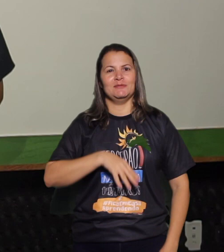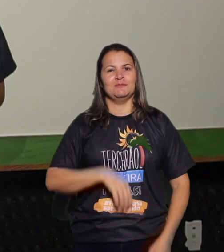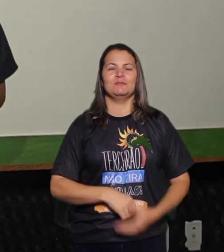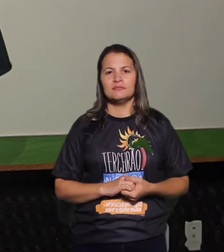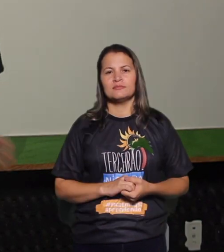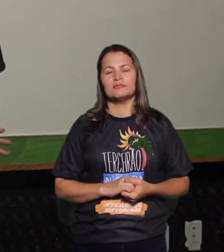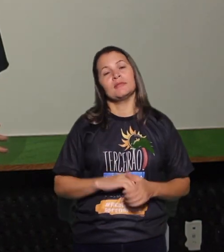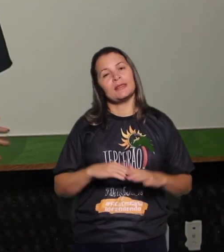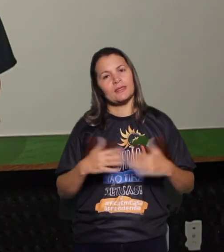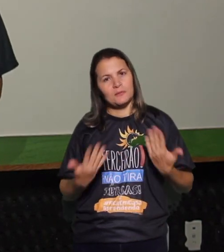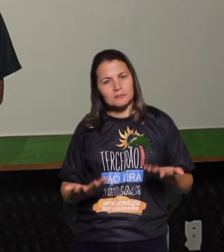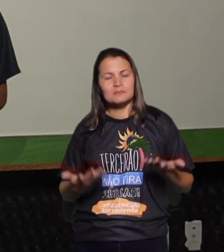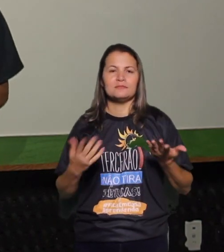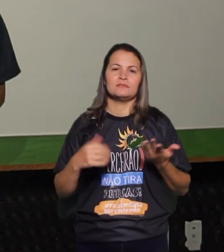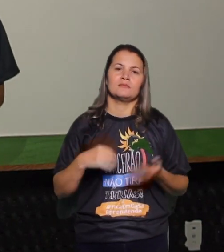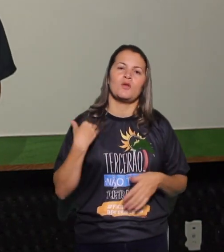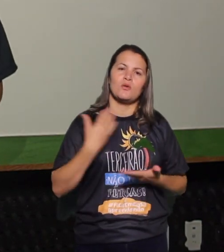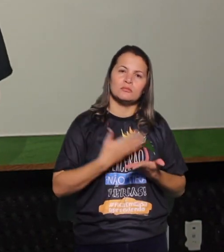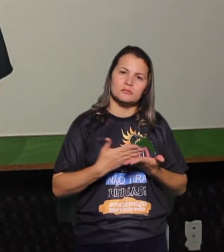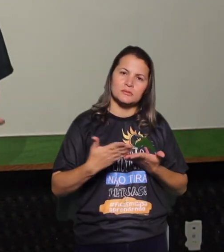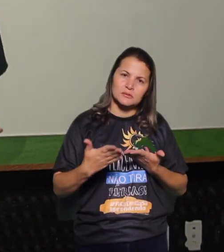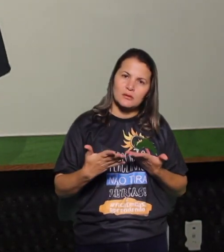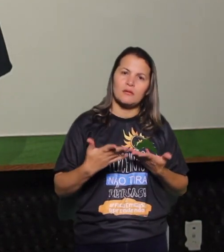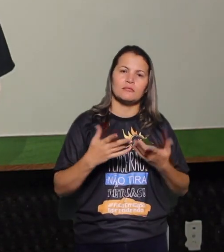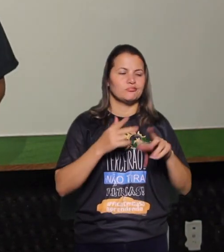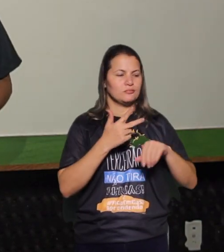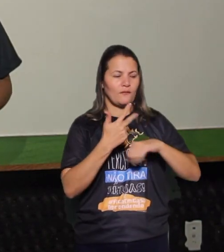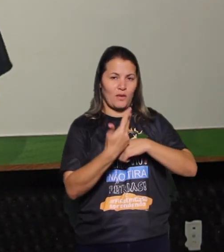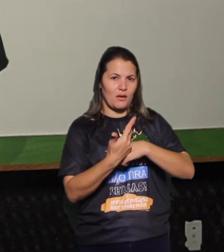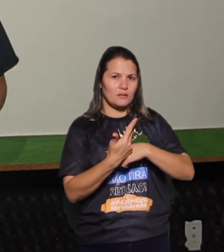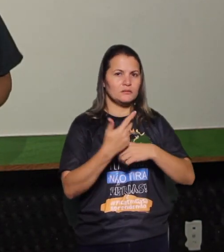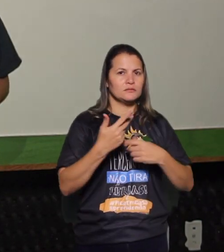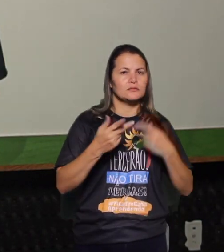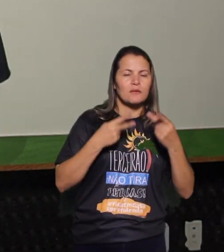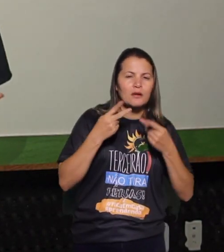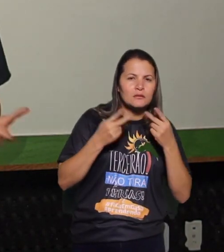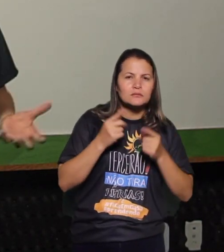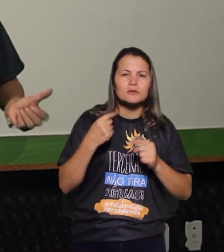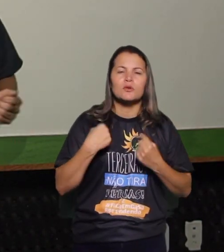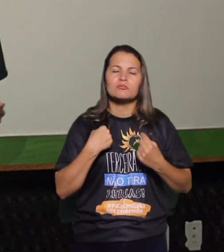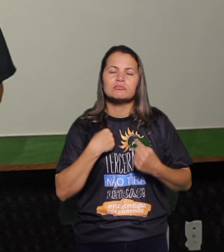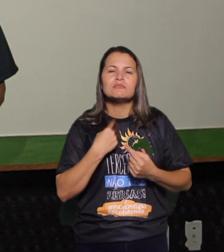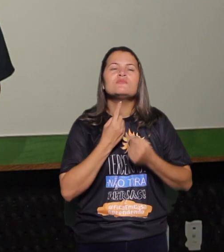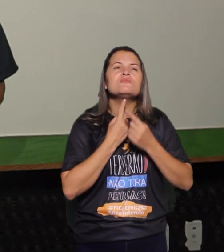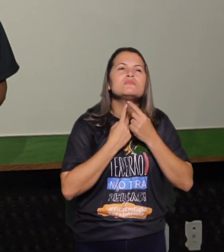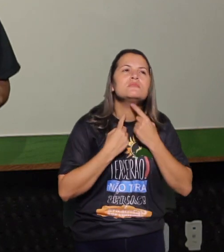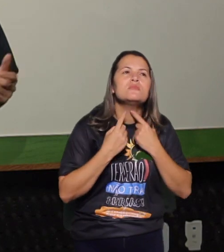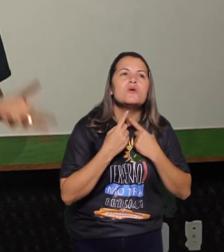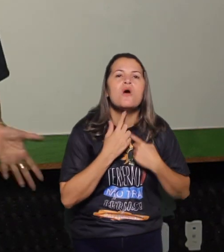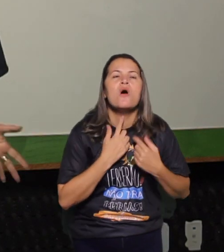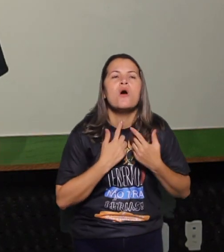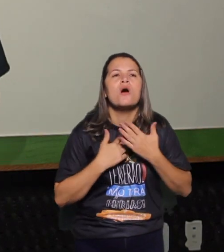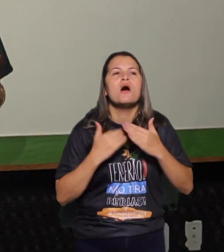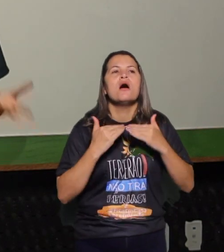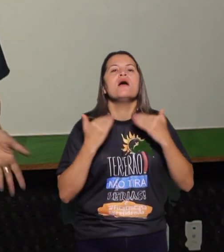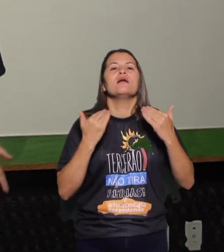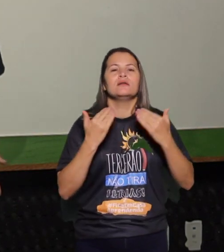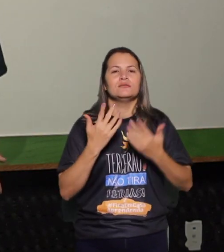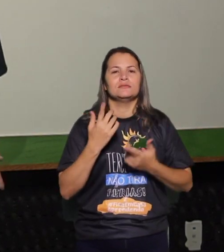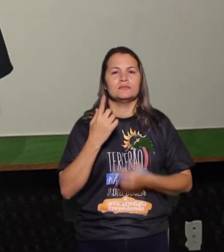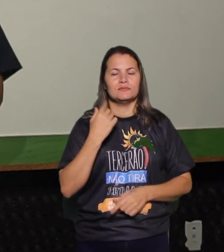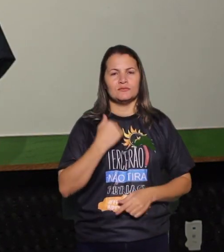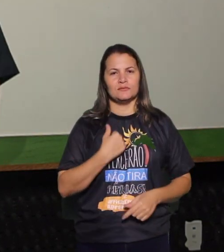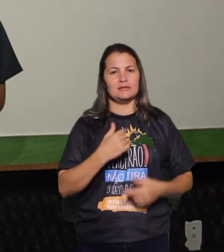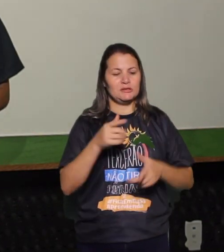de vídeos. Então, eu comecei este vídeo falando que eu estava morrendo de vontade de trabalhar, de